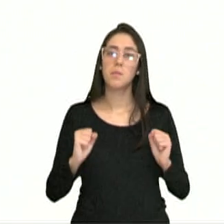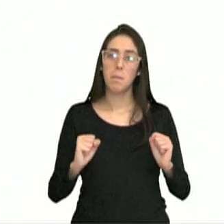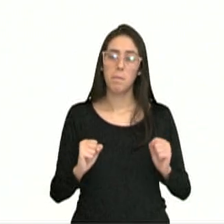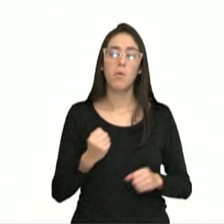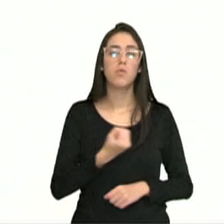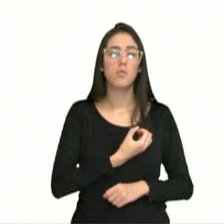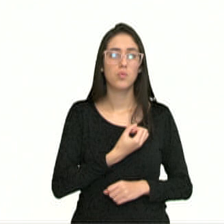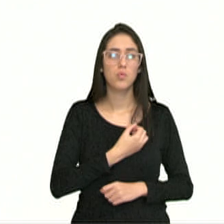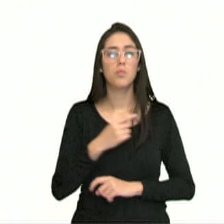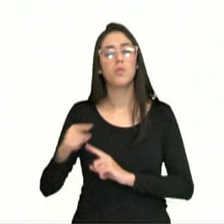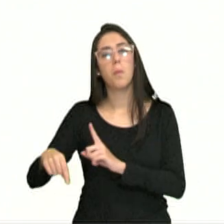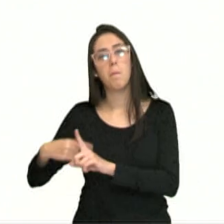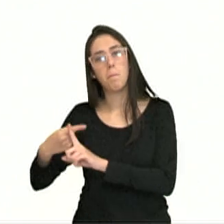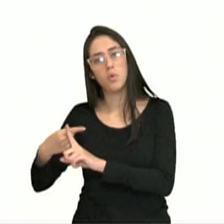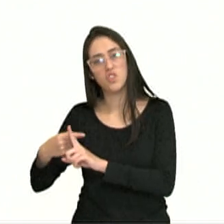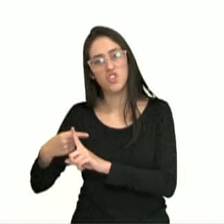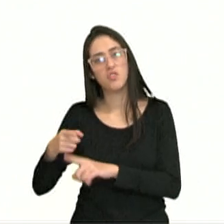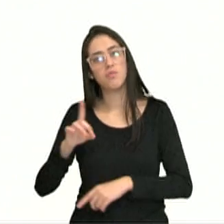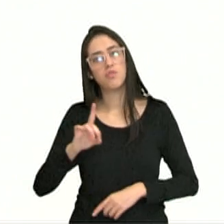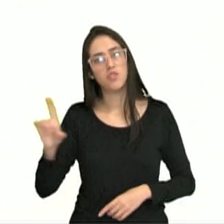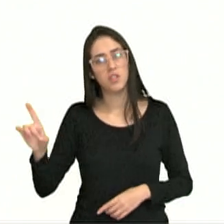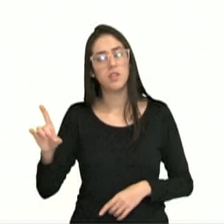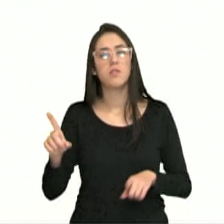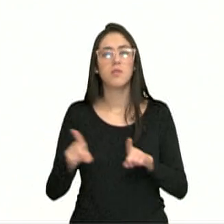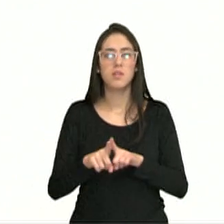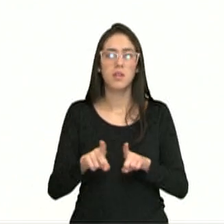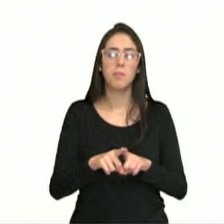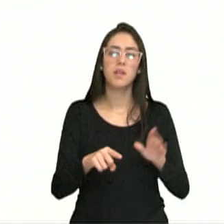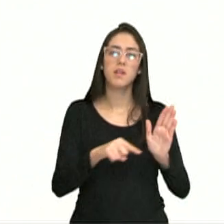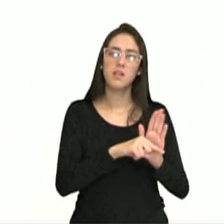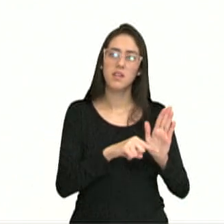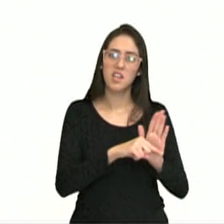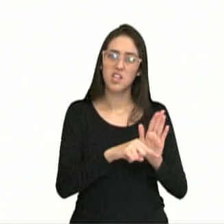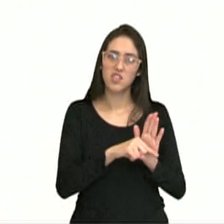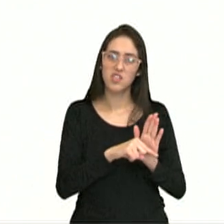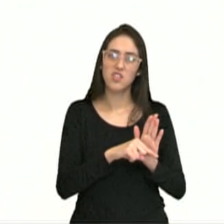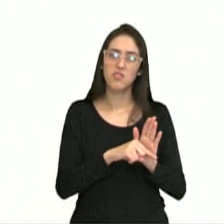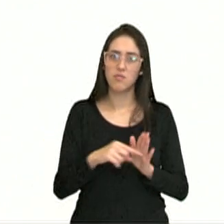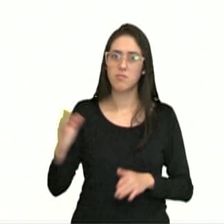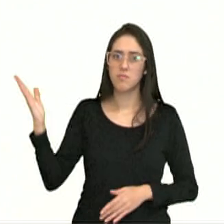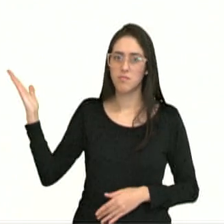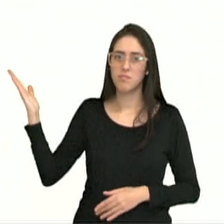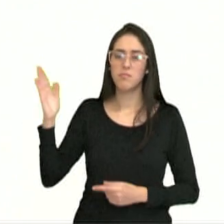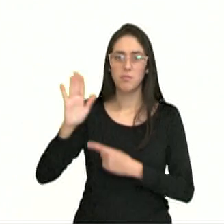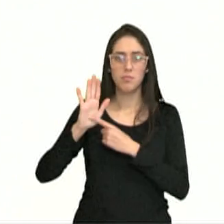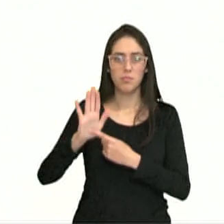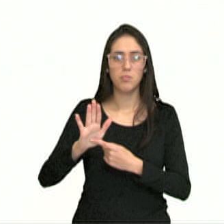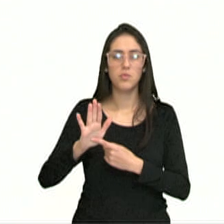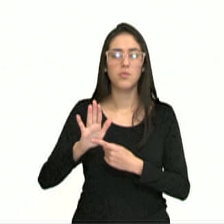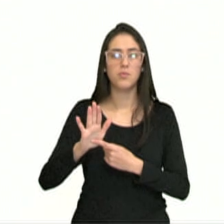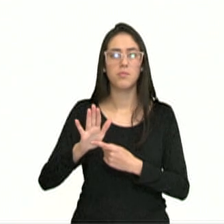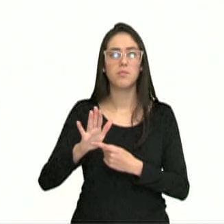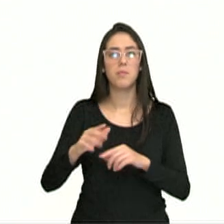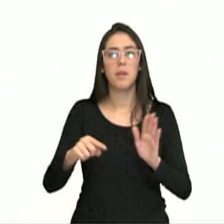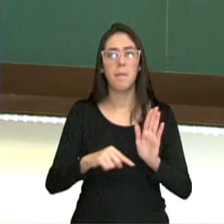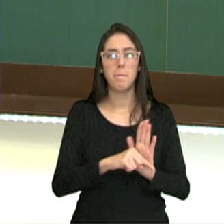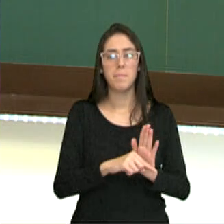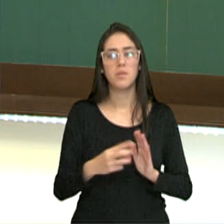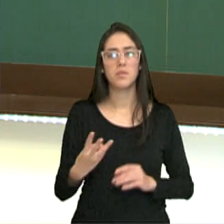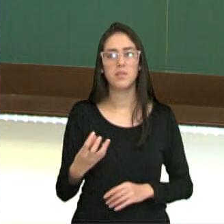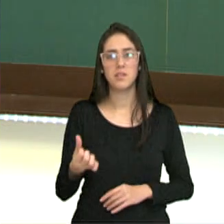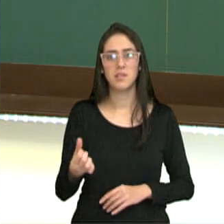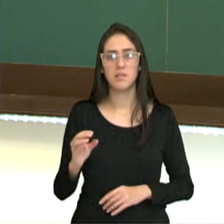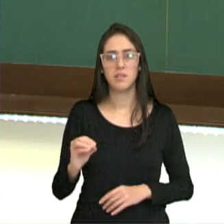números positivos para a direita e negativos, né? Como aqui nós estamos exemplificando, menos